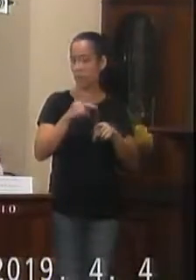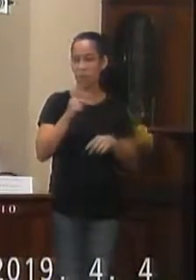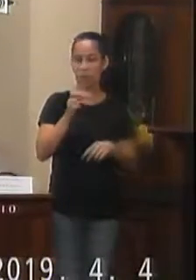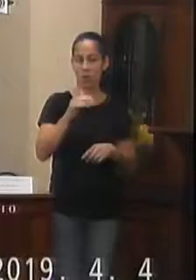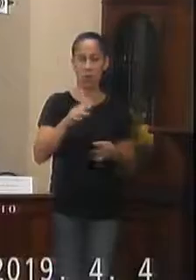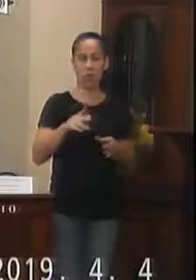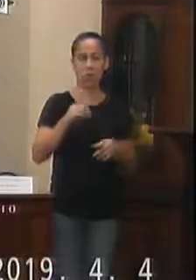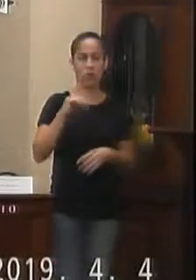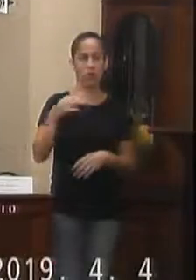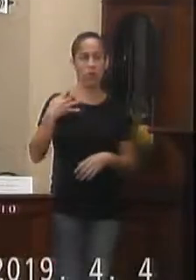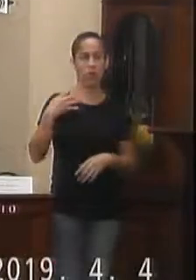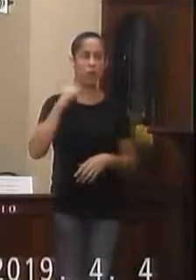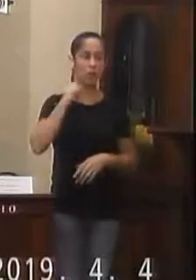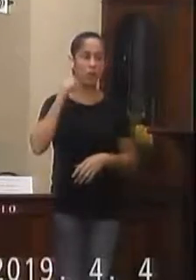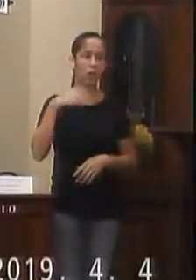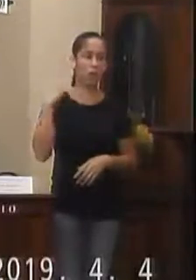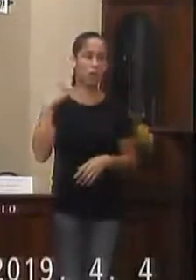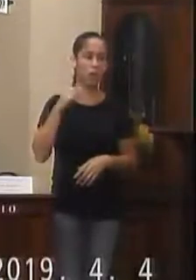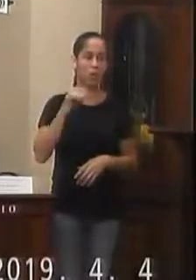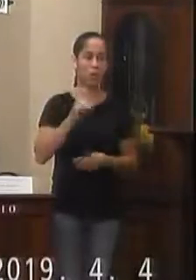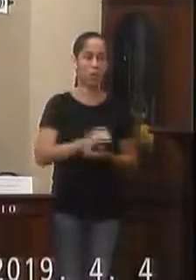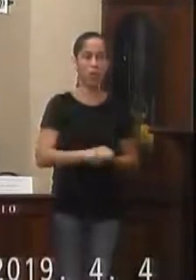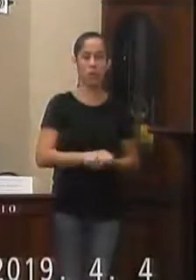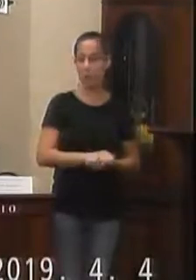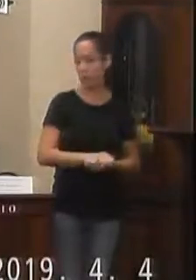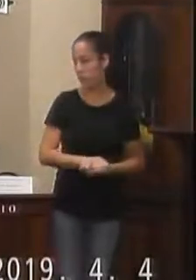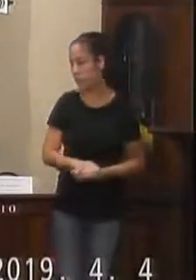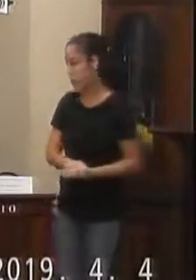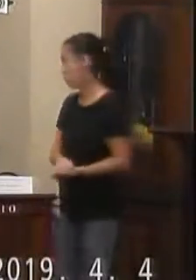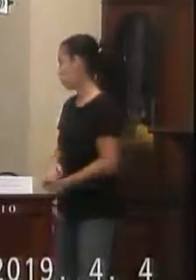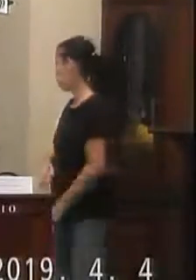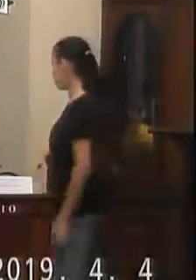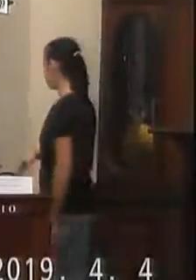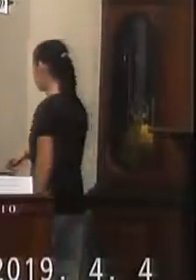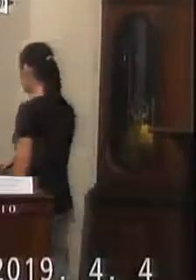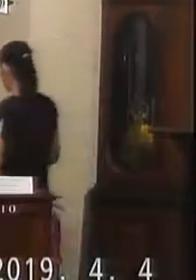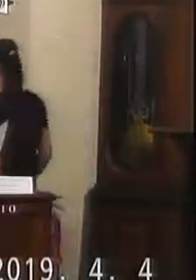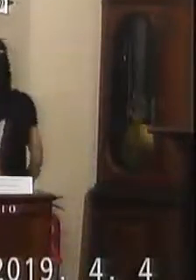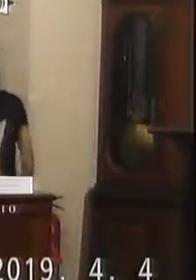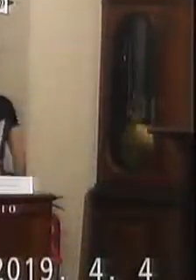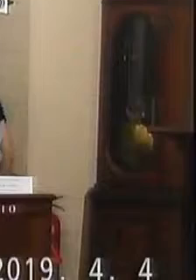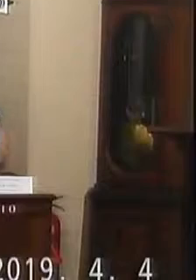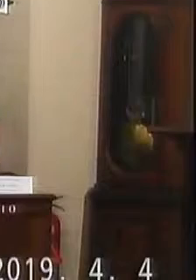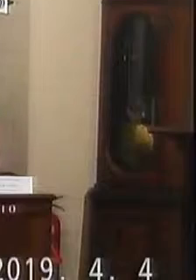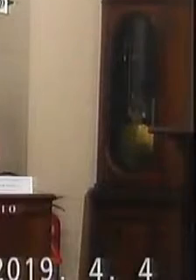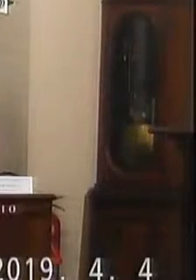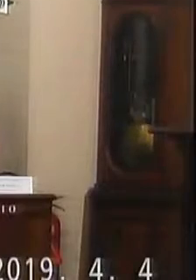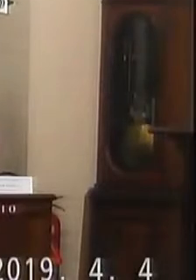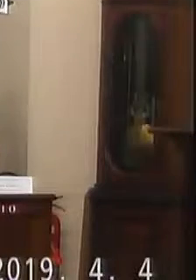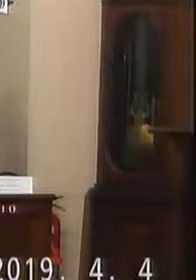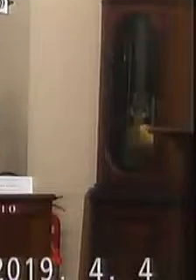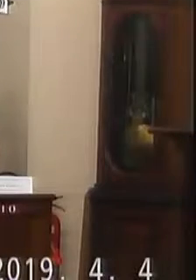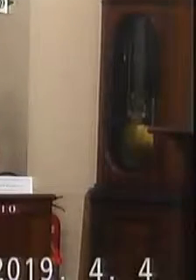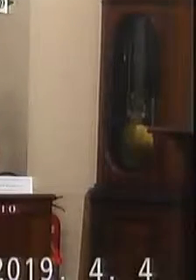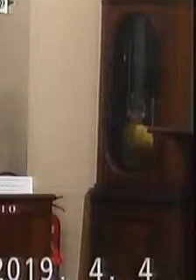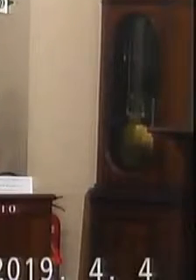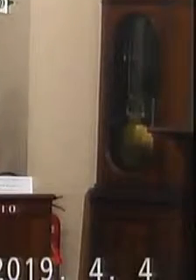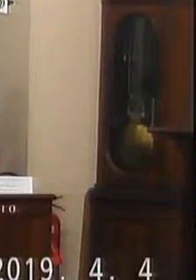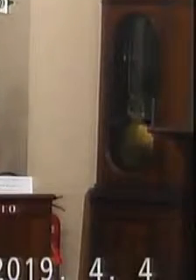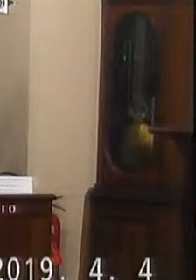Sala de Sessões, 4 de abril de 2019, vereador David Nogueira. Requerimento 091 do vereador